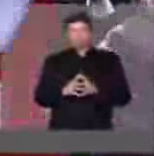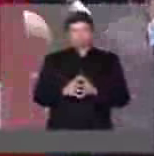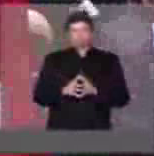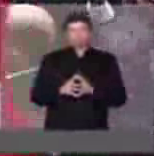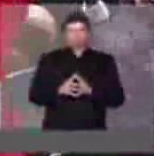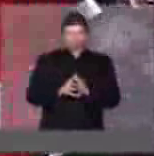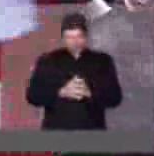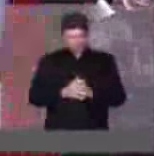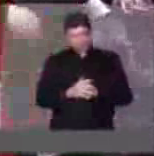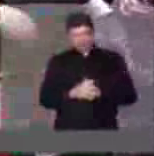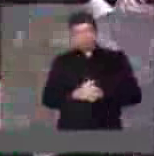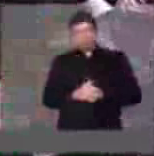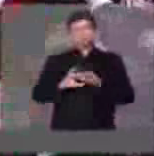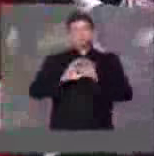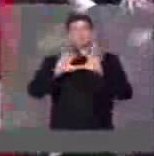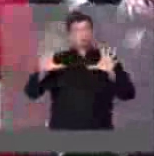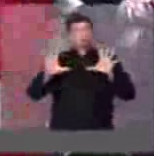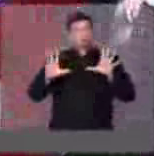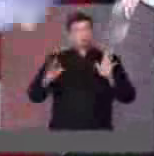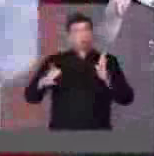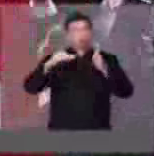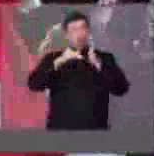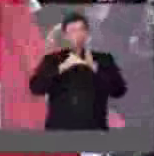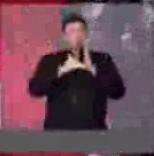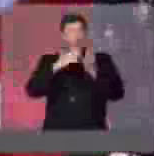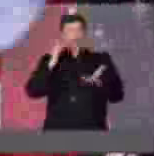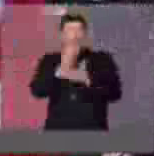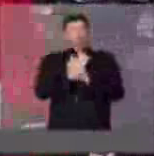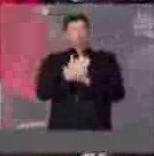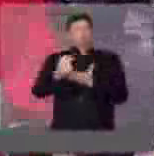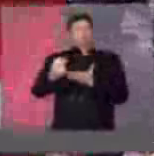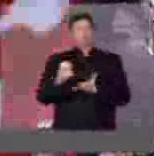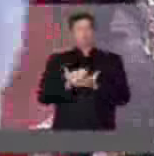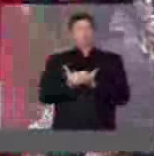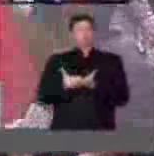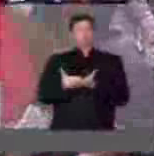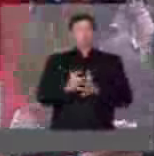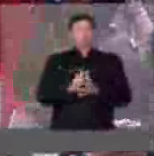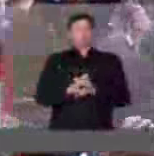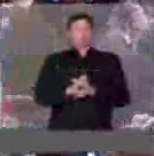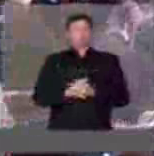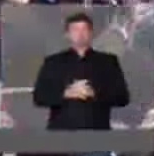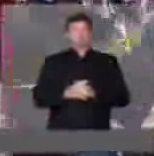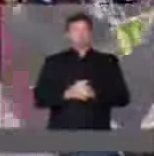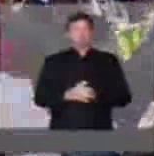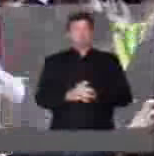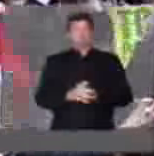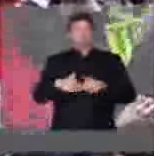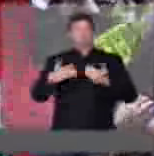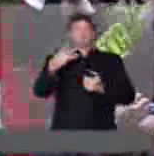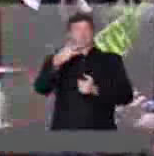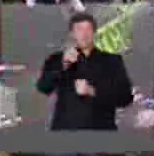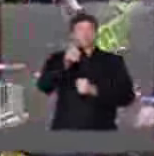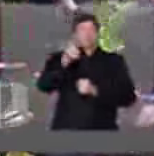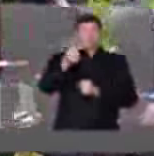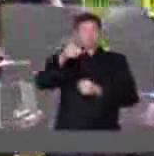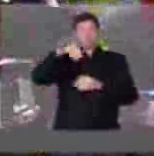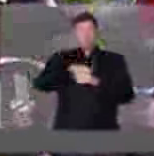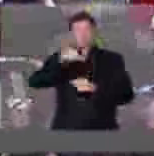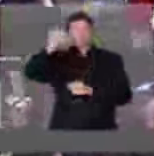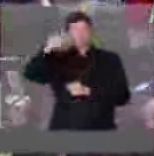a instauração do processo, autorizando o Senado a abrir o processo de impeachment da presidente Dilma Rousseff. Então, 367